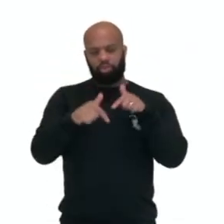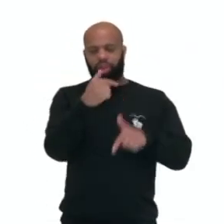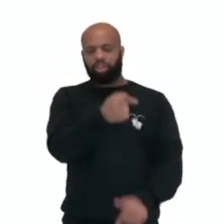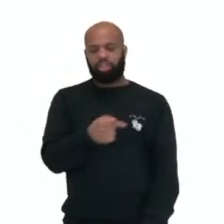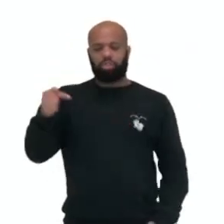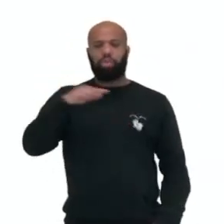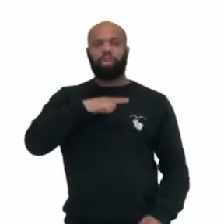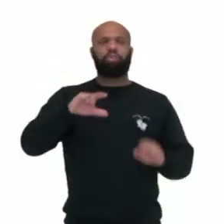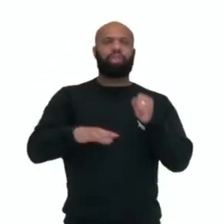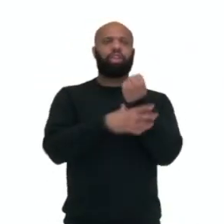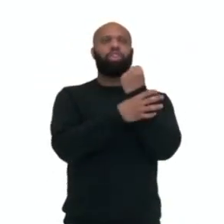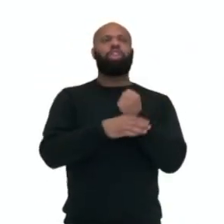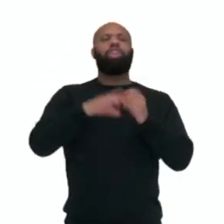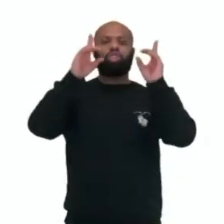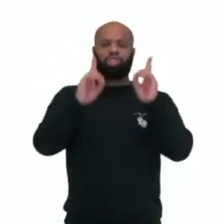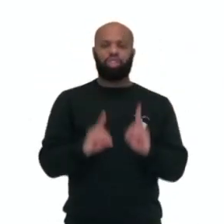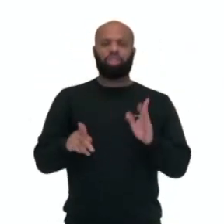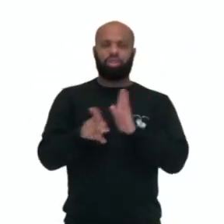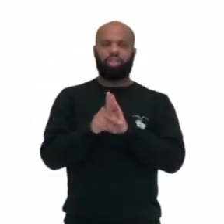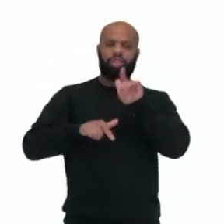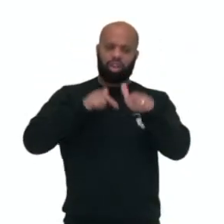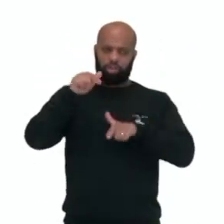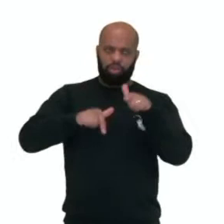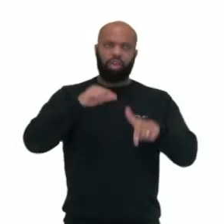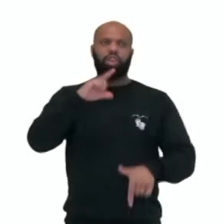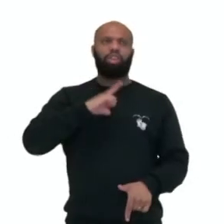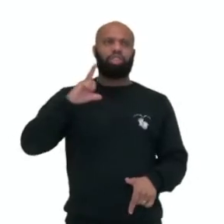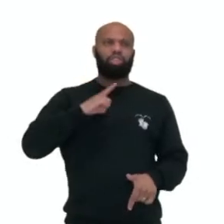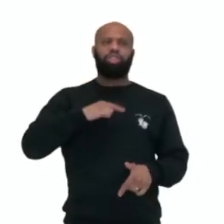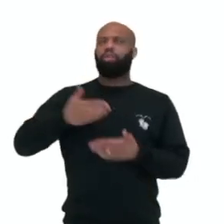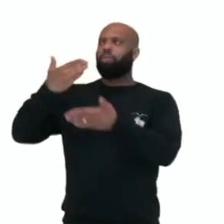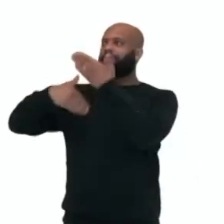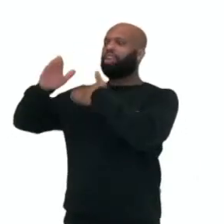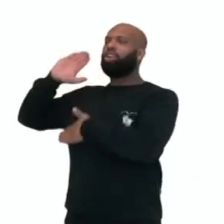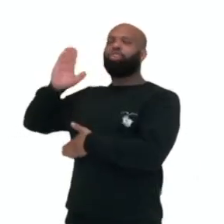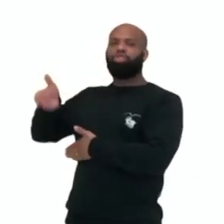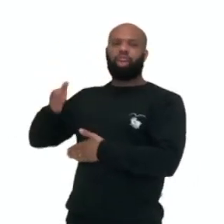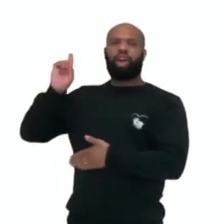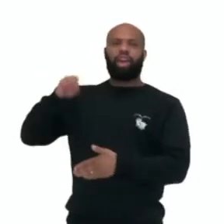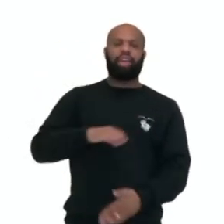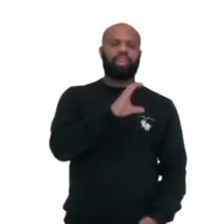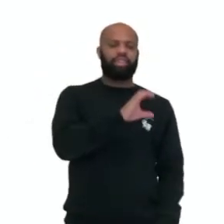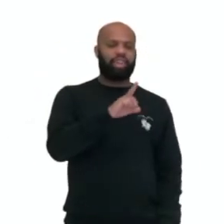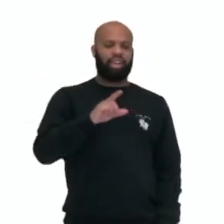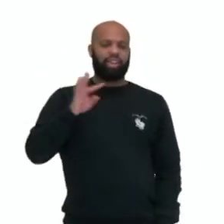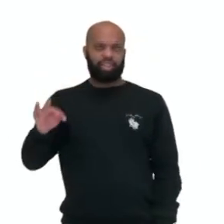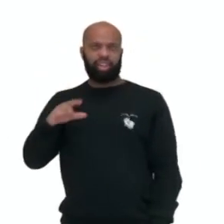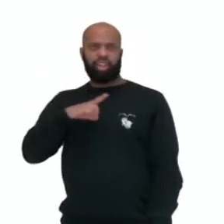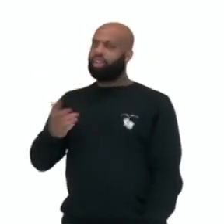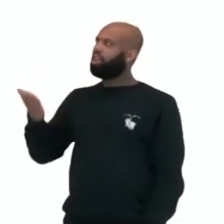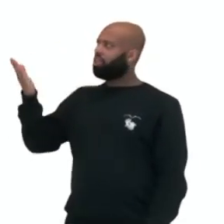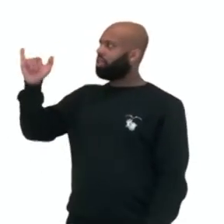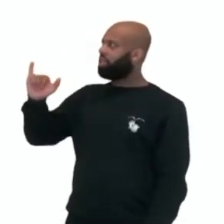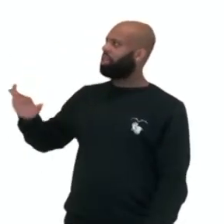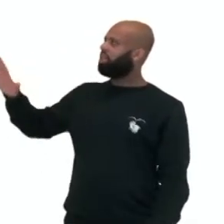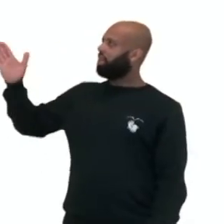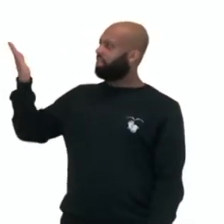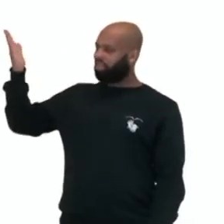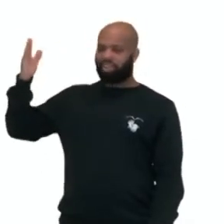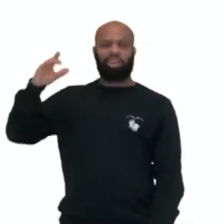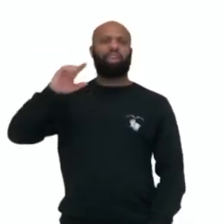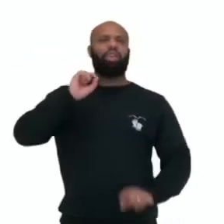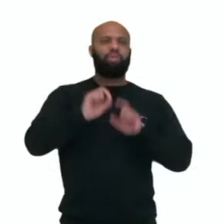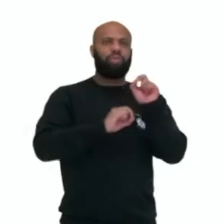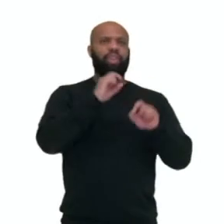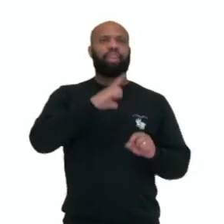garantia de vários direitos trabalhistas presentes desde a CLT, como, por exemplo, está a imagem do seu lado direito da tela.